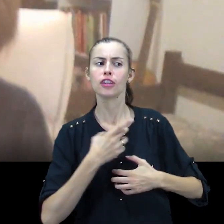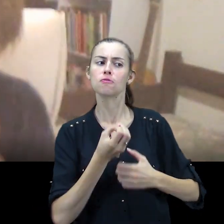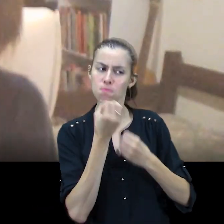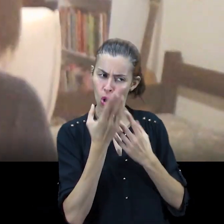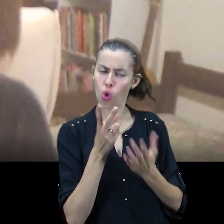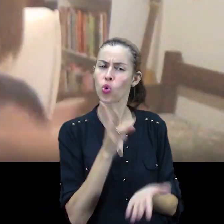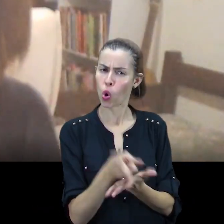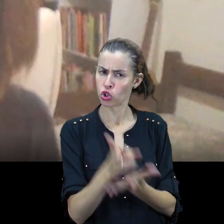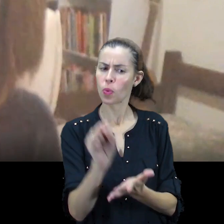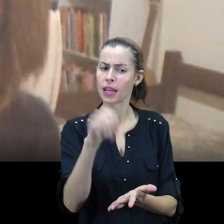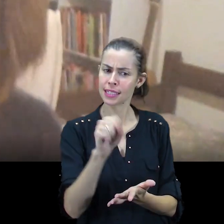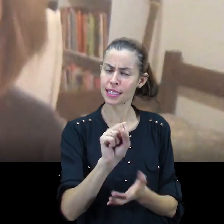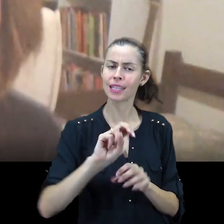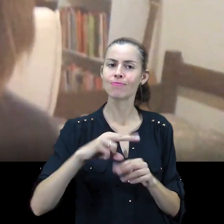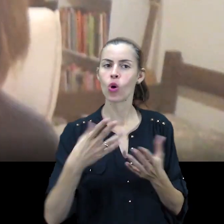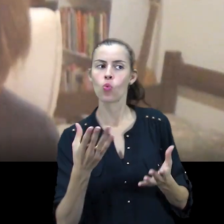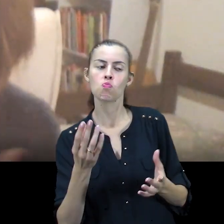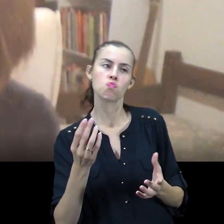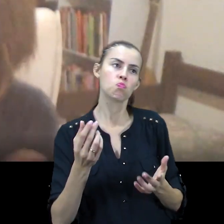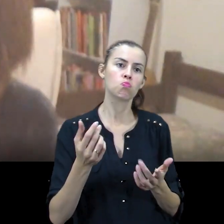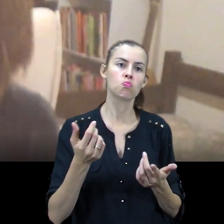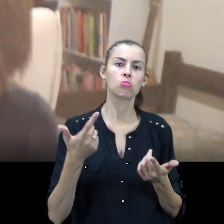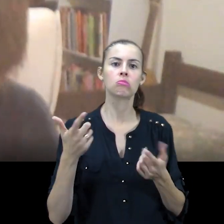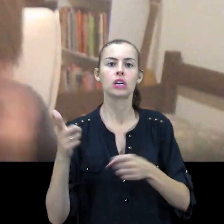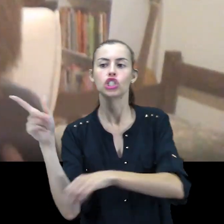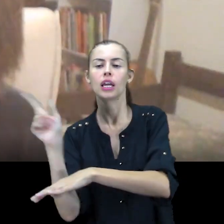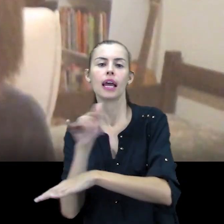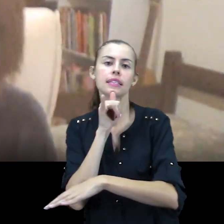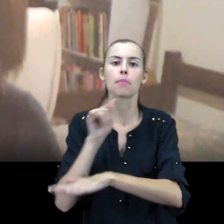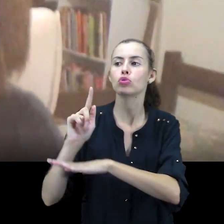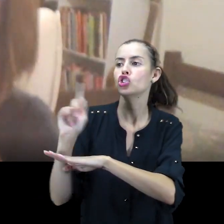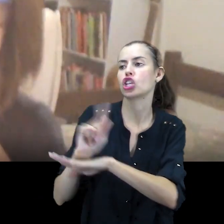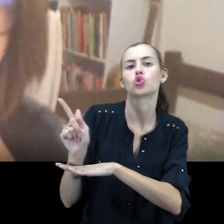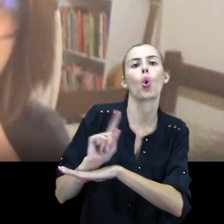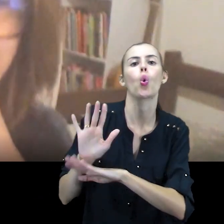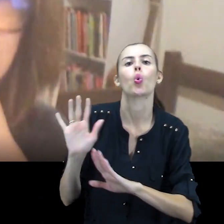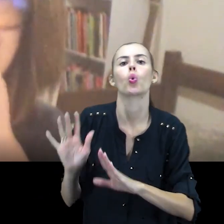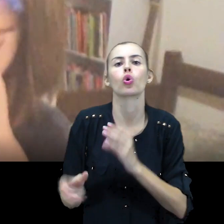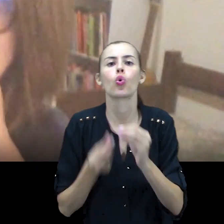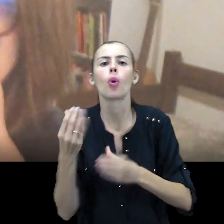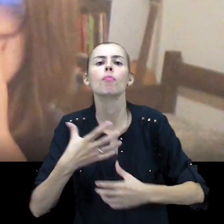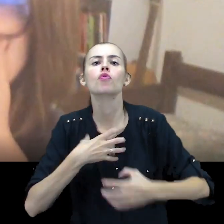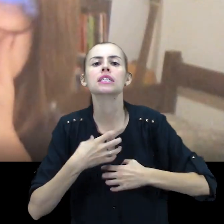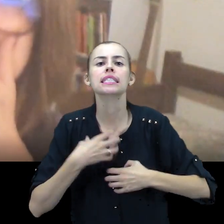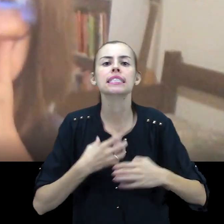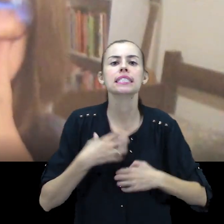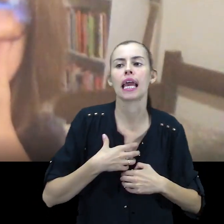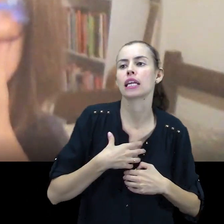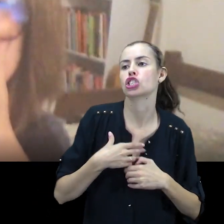gestoras, professores, professoras e estudantes também. O que você conta desse geral?